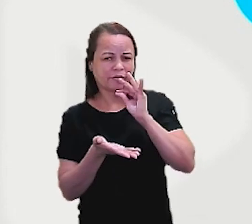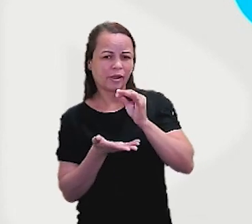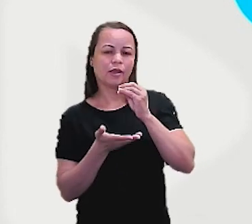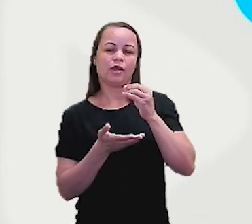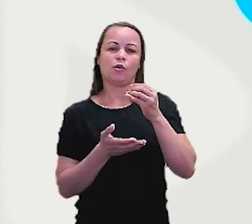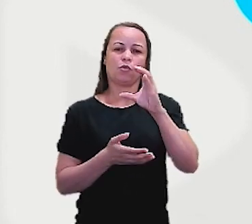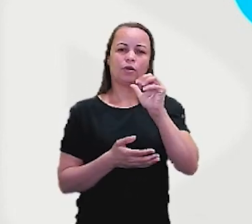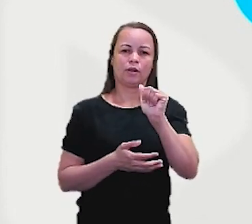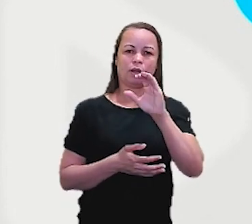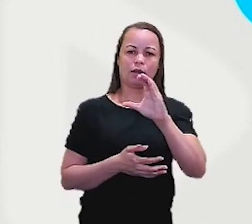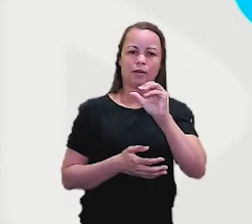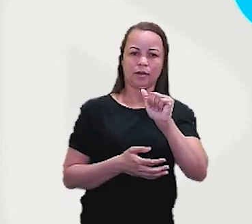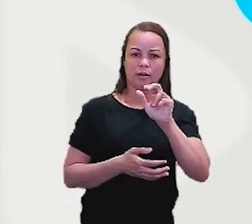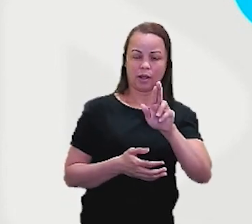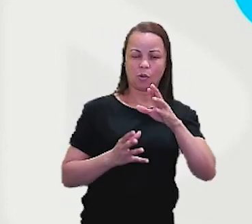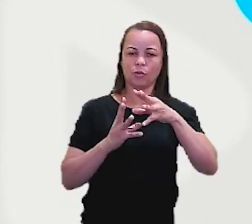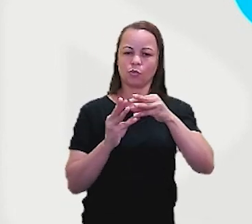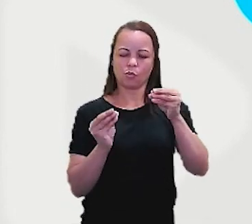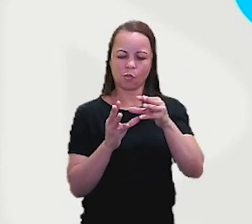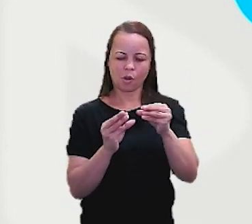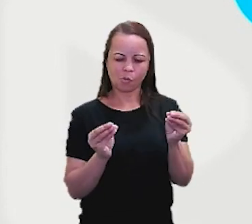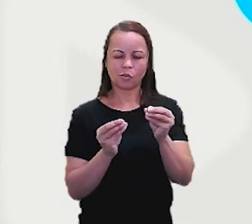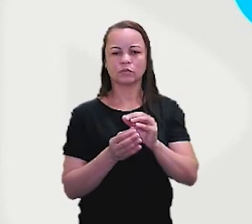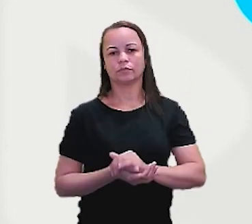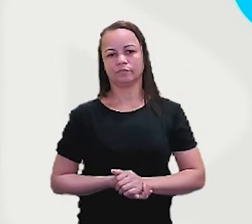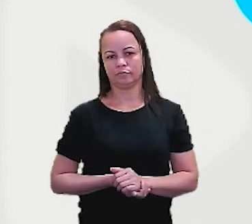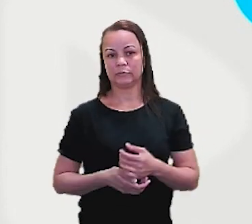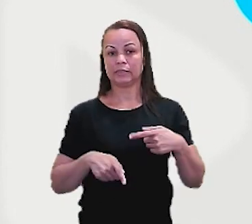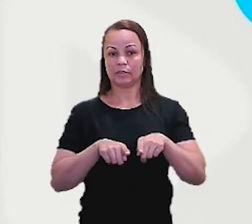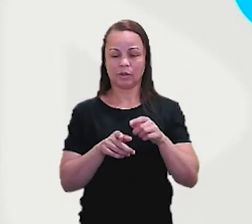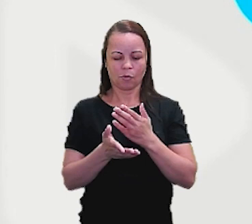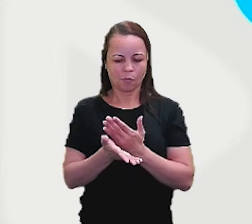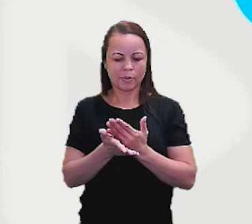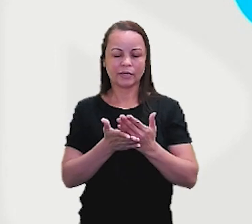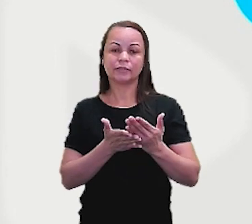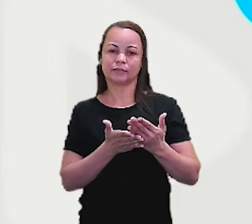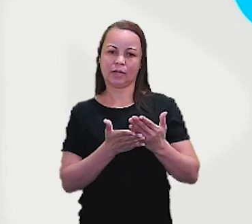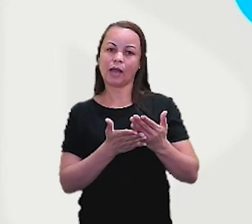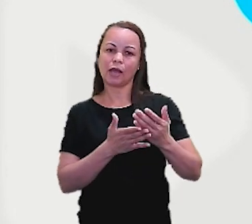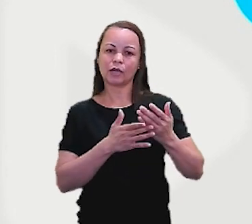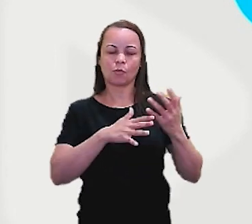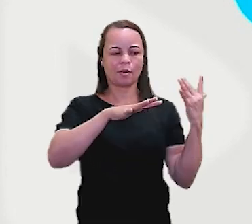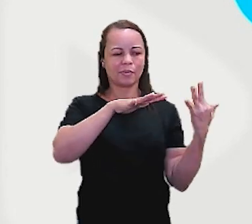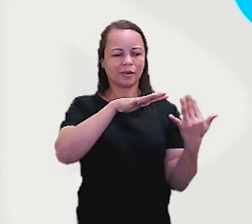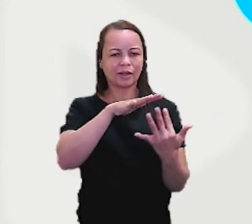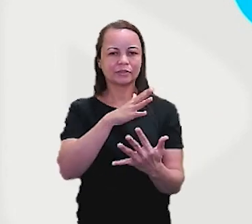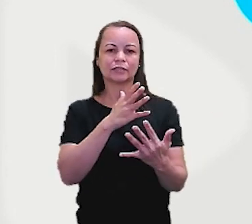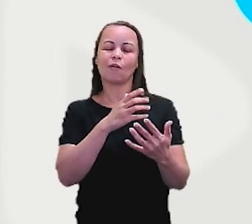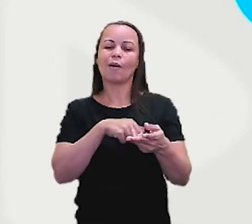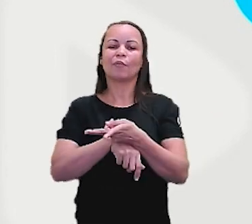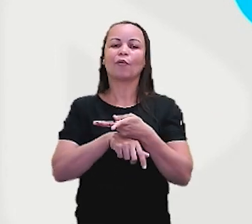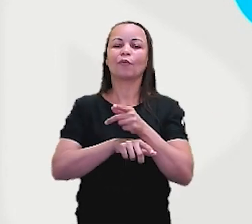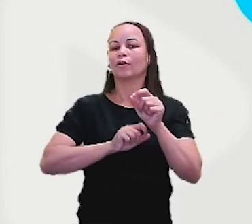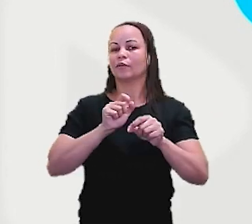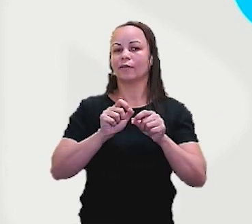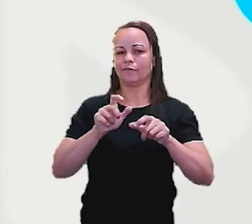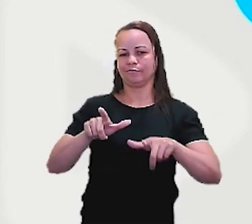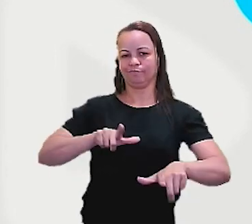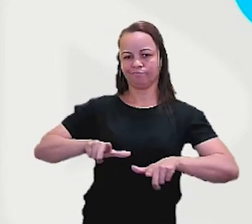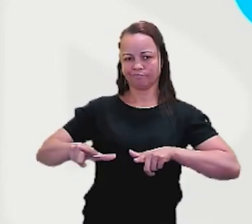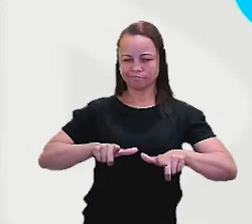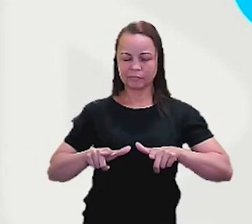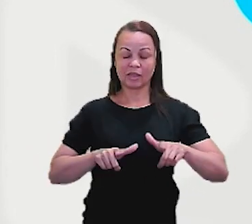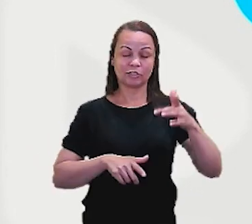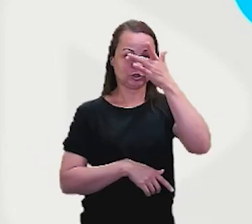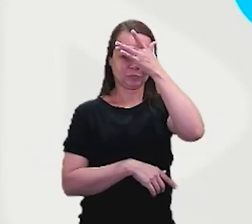economia estava se avançando, se elevando, começaram as imigrações em busca de trabalho. As pessoas vinham